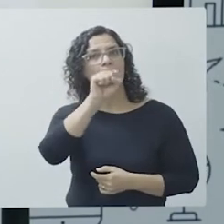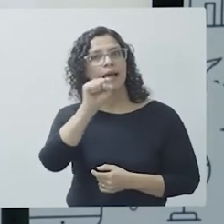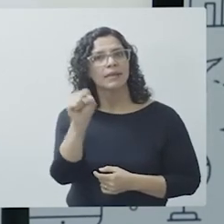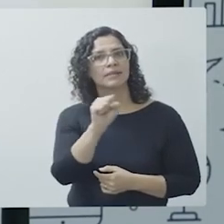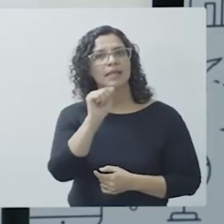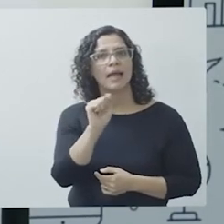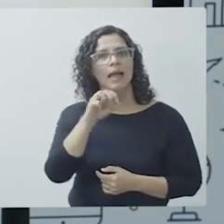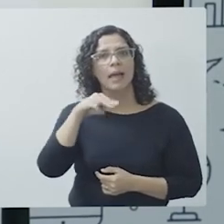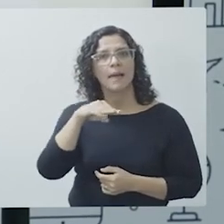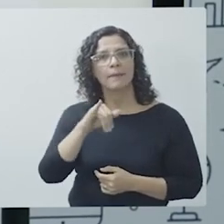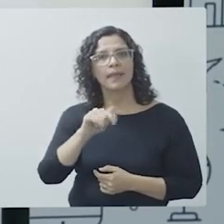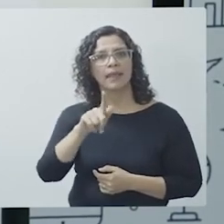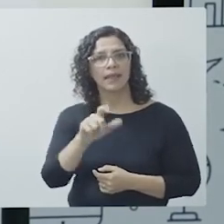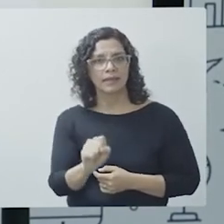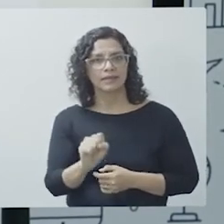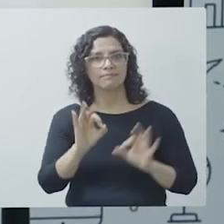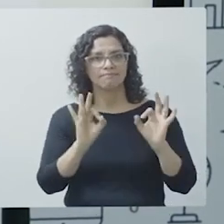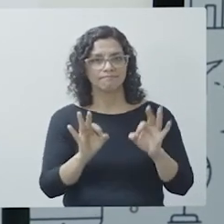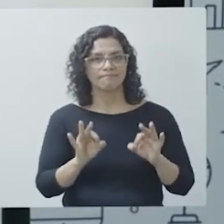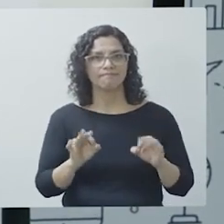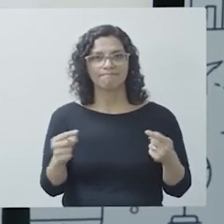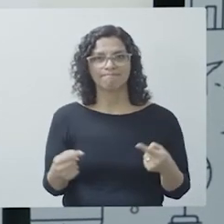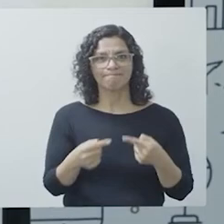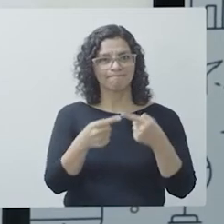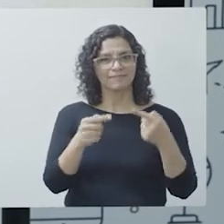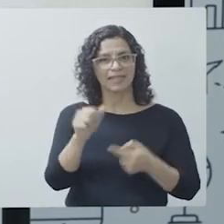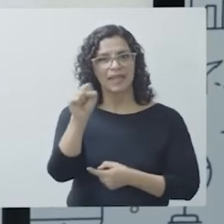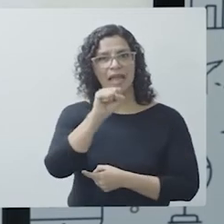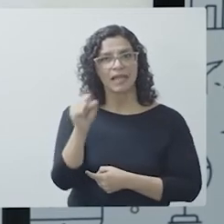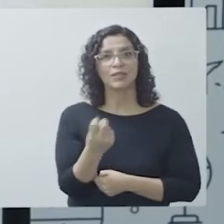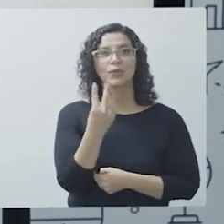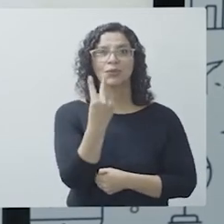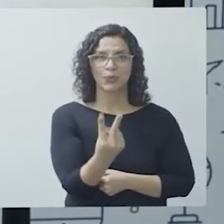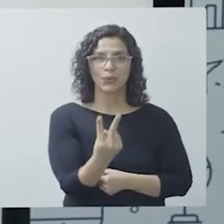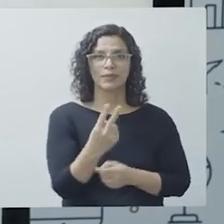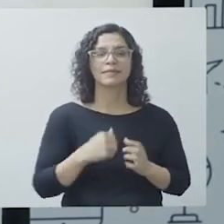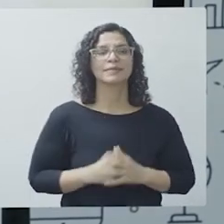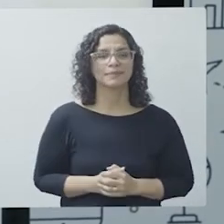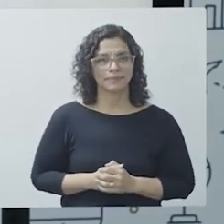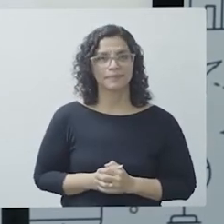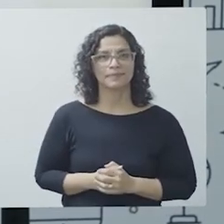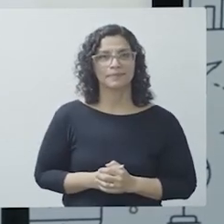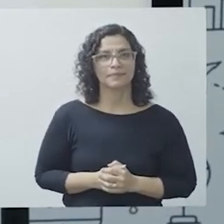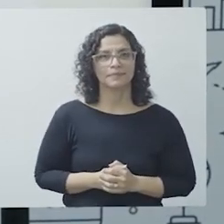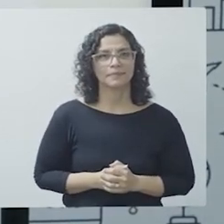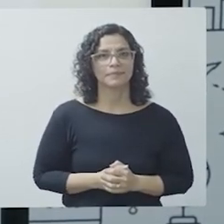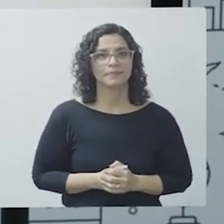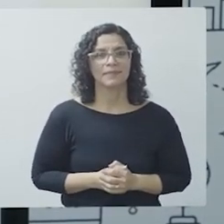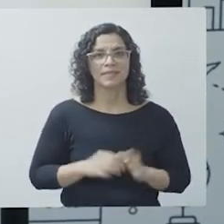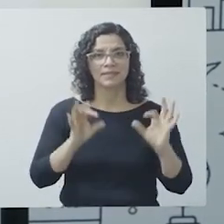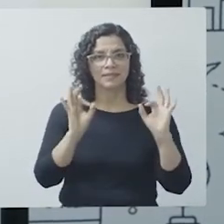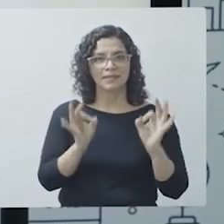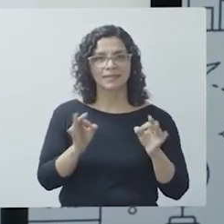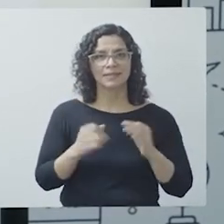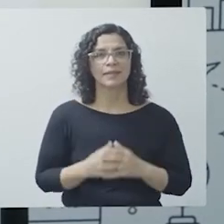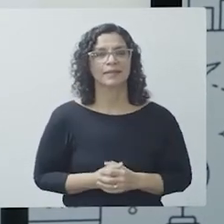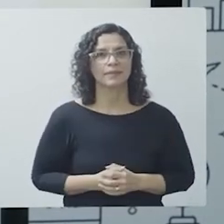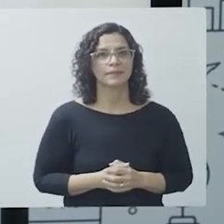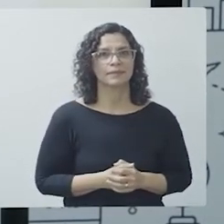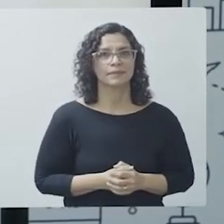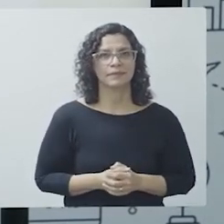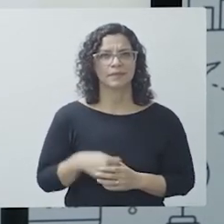são as amigas, porque são duas amigas.